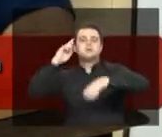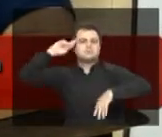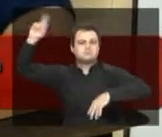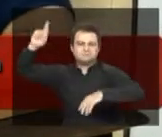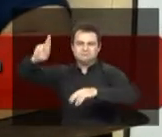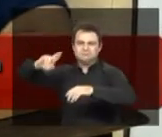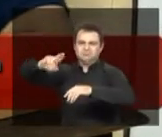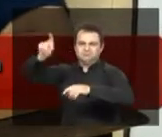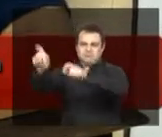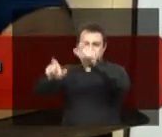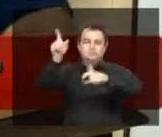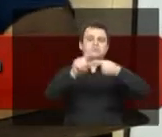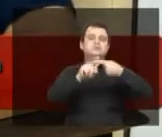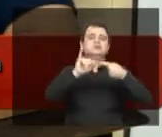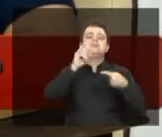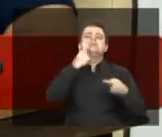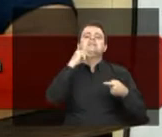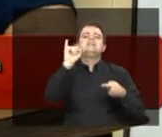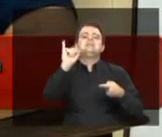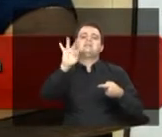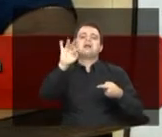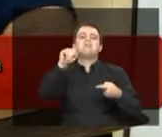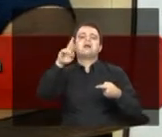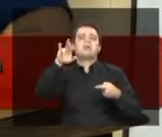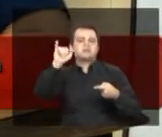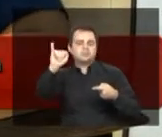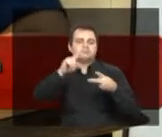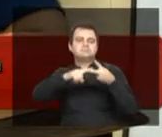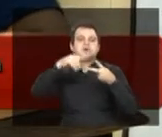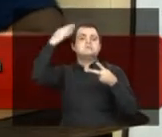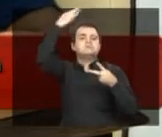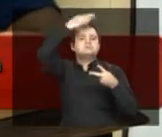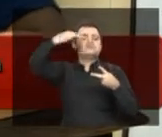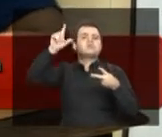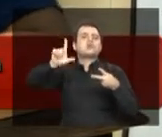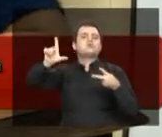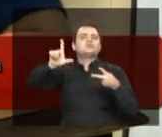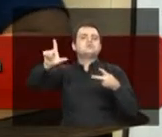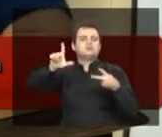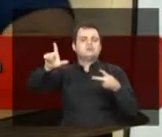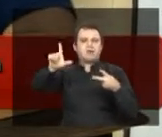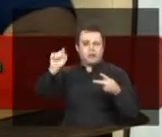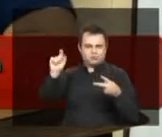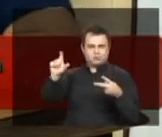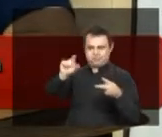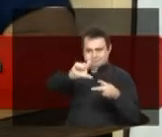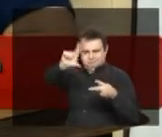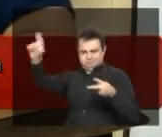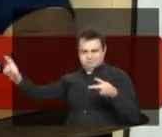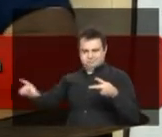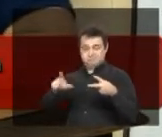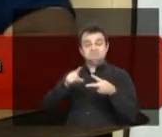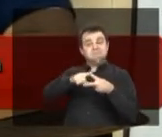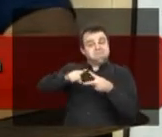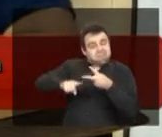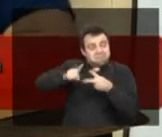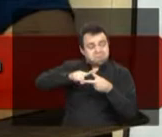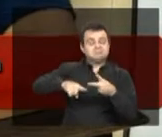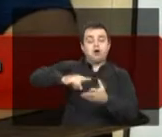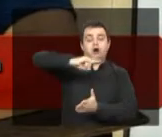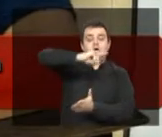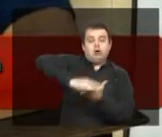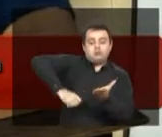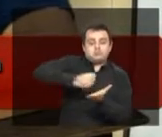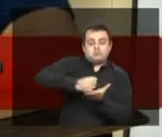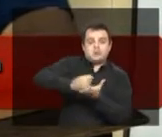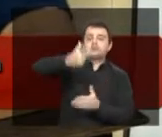empresas, tanto da Itamaraty quanto da Santa Luzia, porque vai ter uma renovação do contrato, né, dessas empresas. E eu